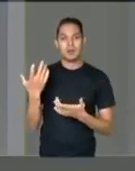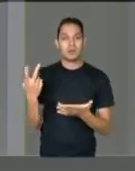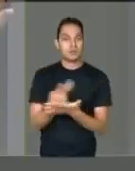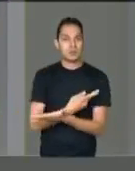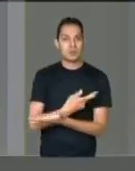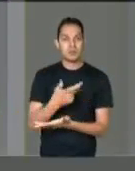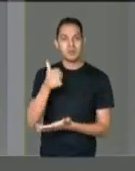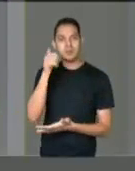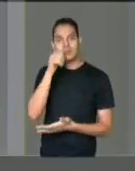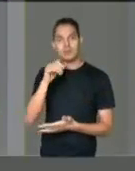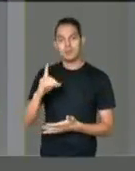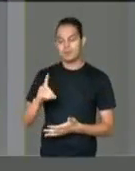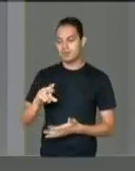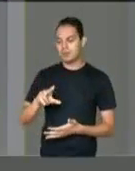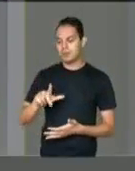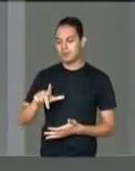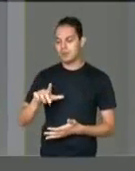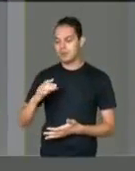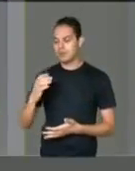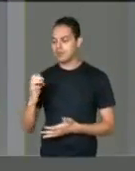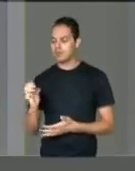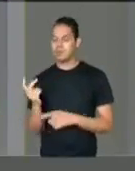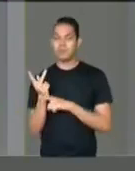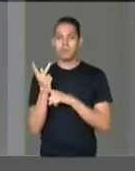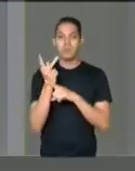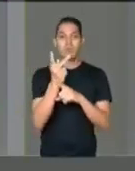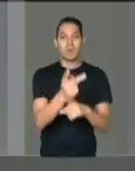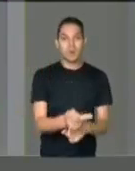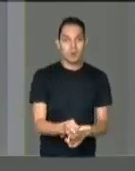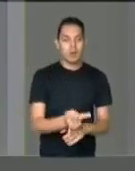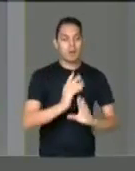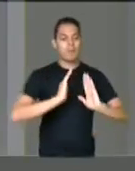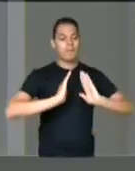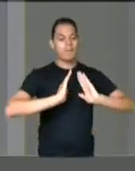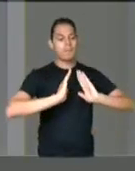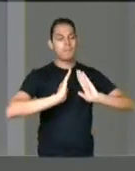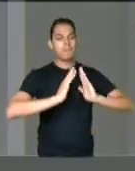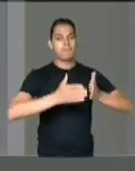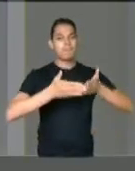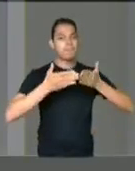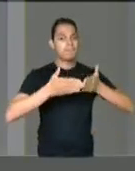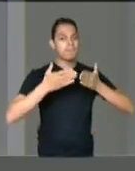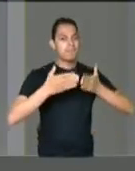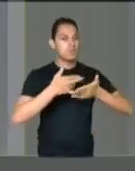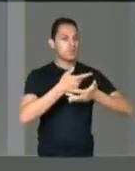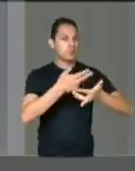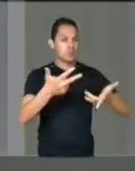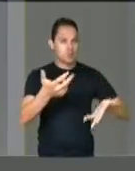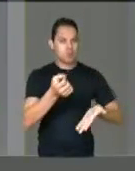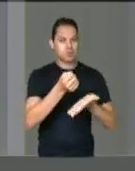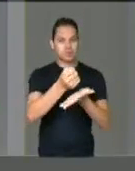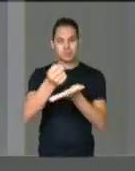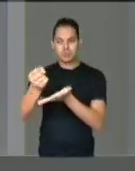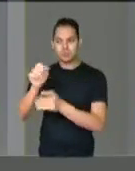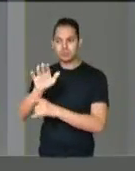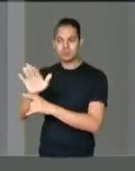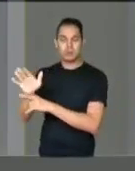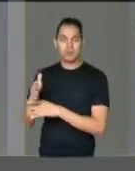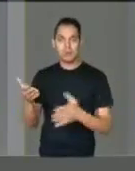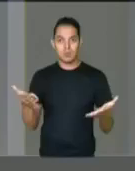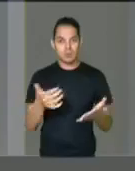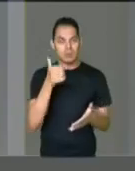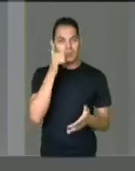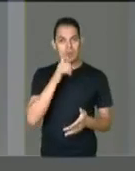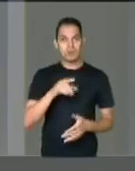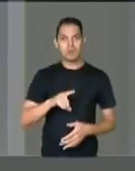para fazer os pedidos de doação. Portanto, Santa Dulce dos Pobres hoje é